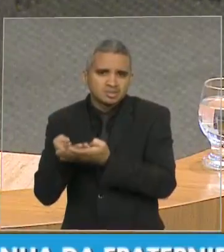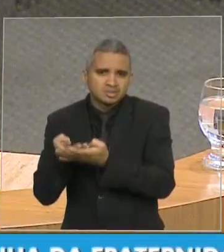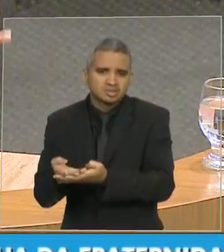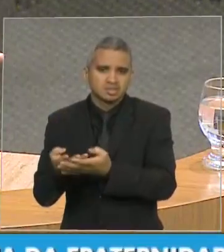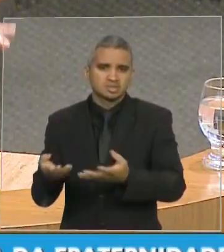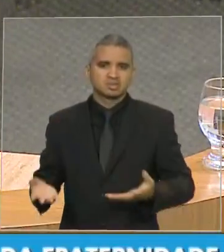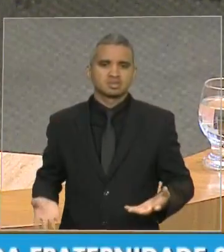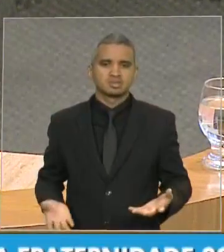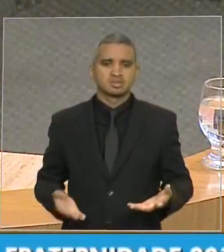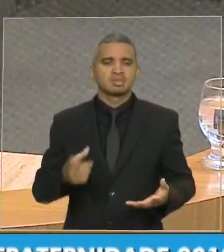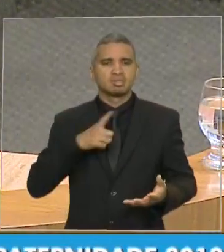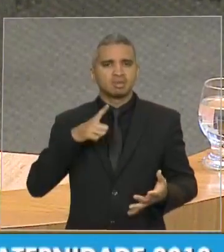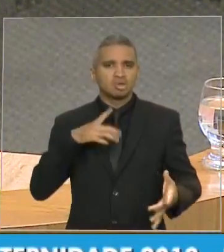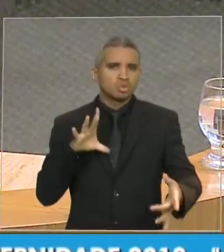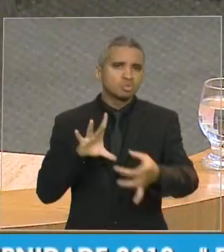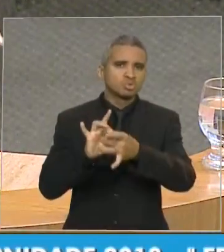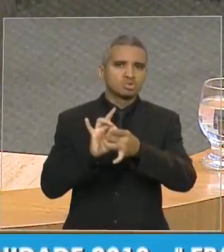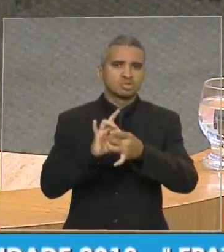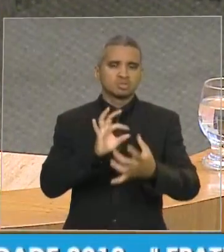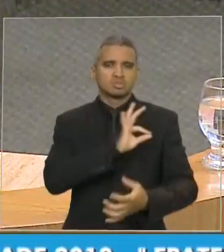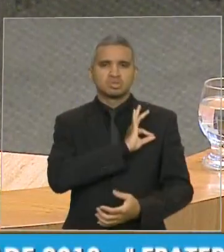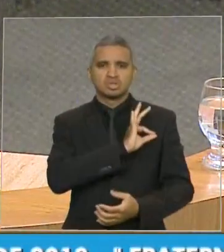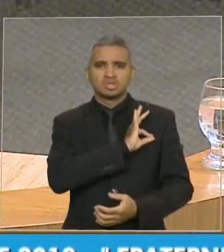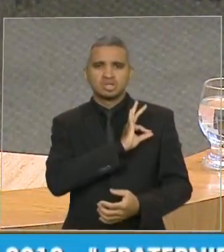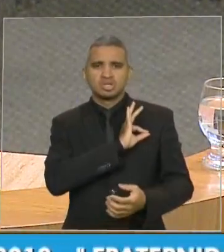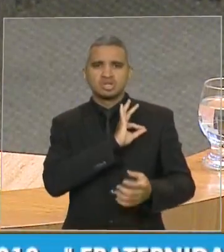entre as polícias, entre as igrejas,